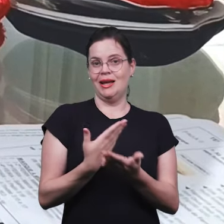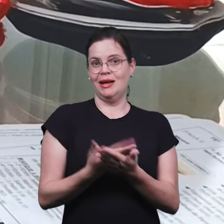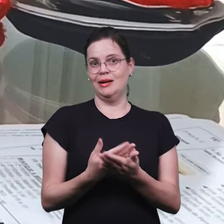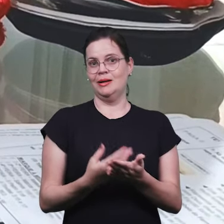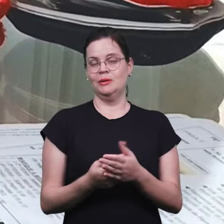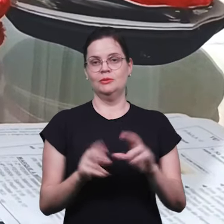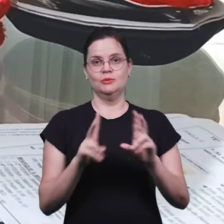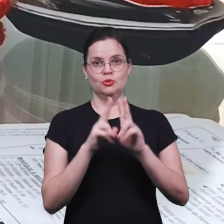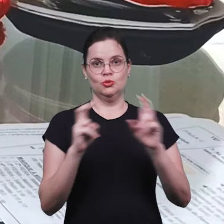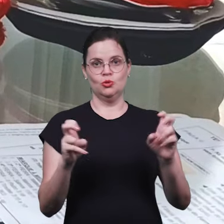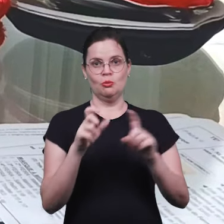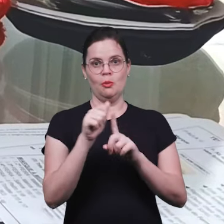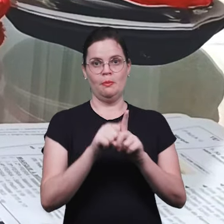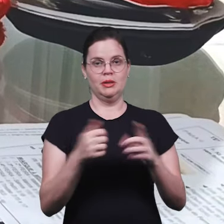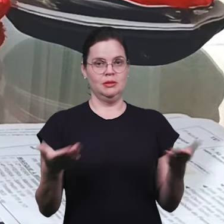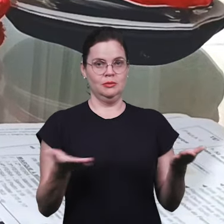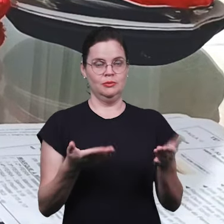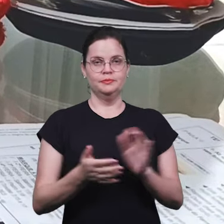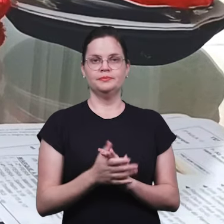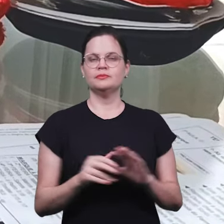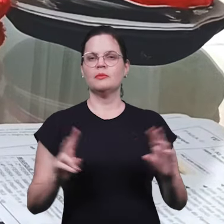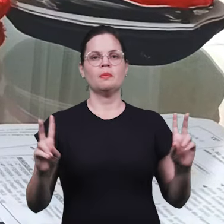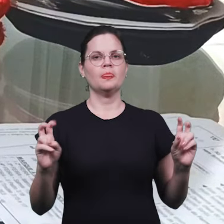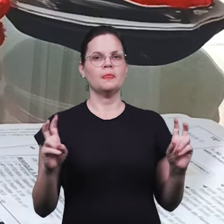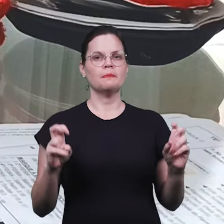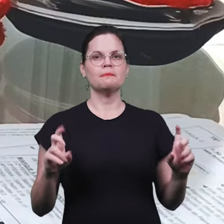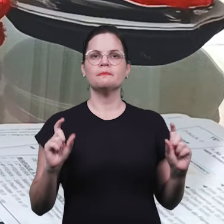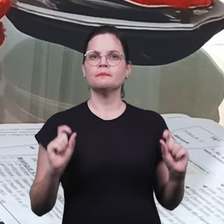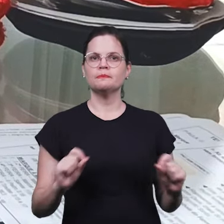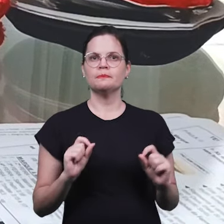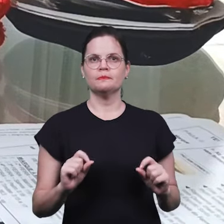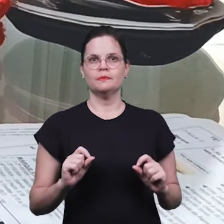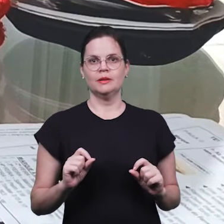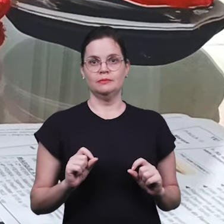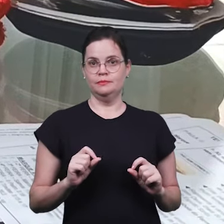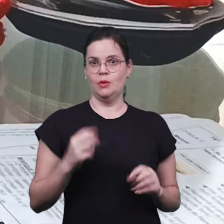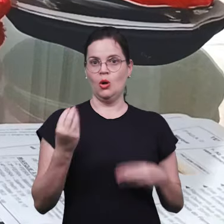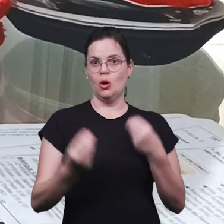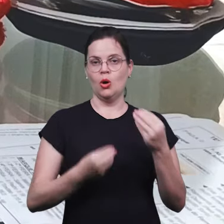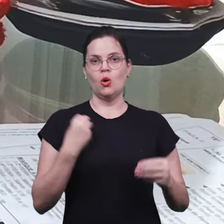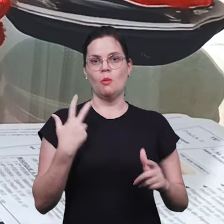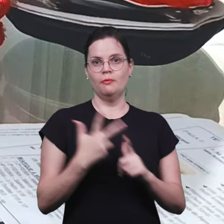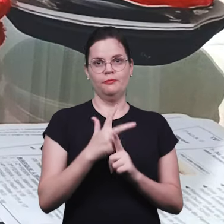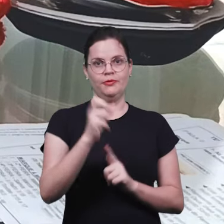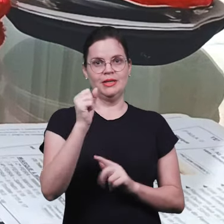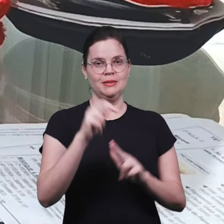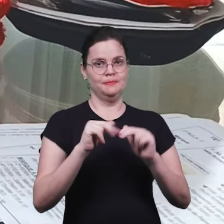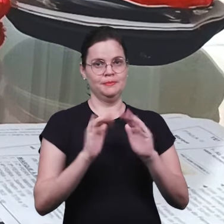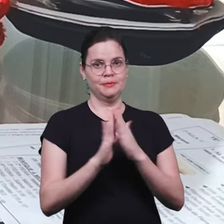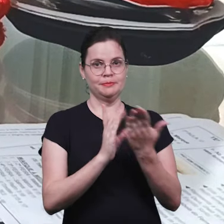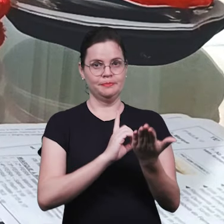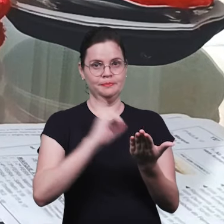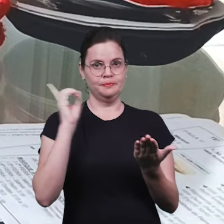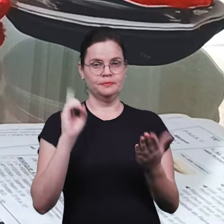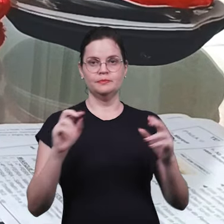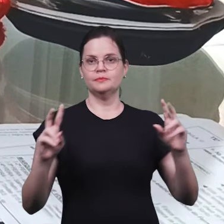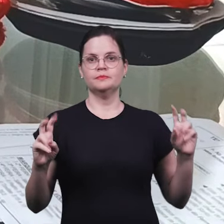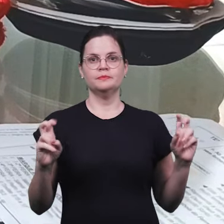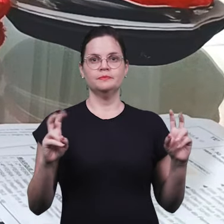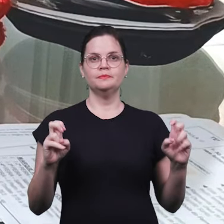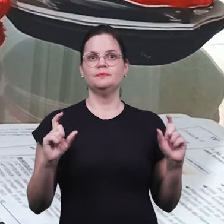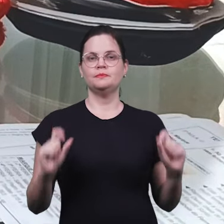aula deste mês. O tema da nossa aula é a vitória pela palavra de Deus. E